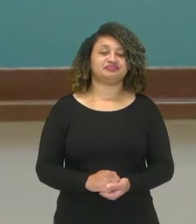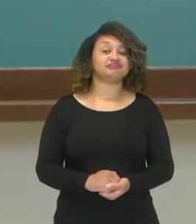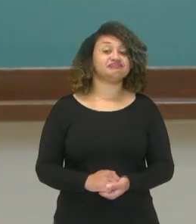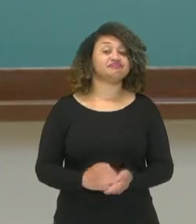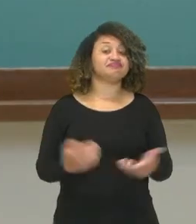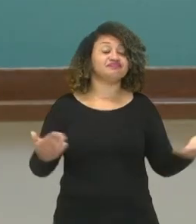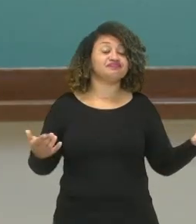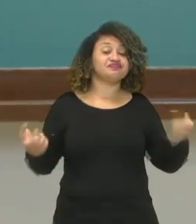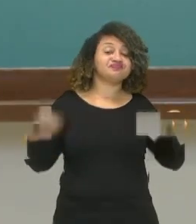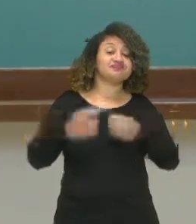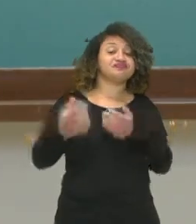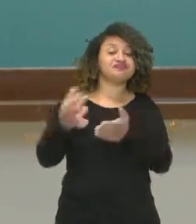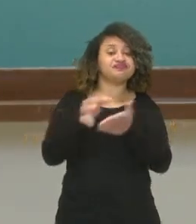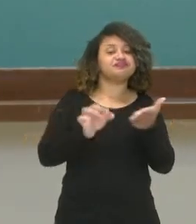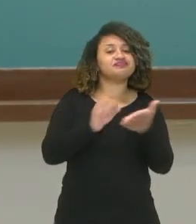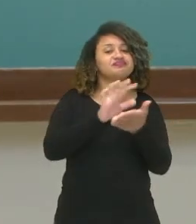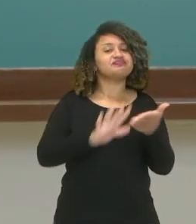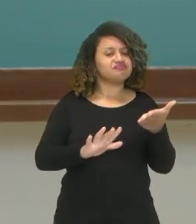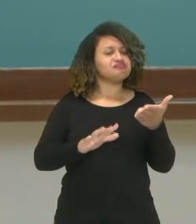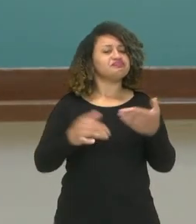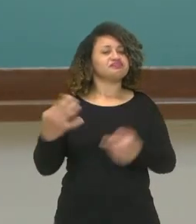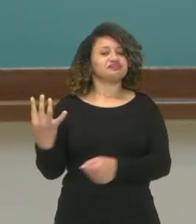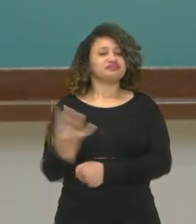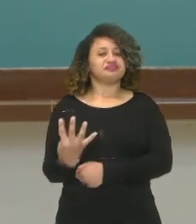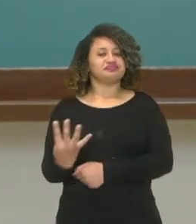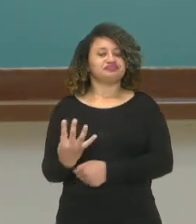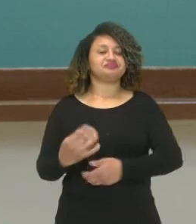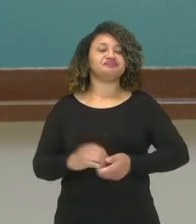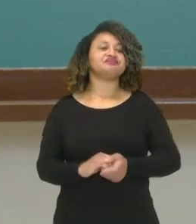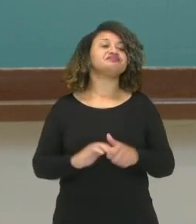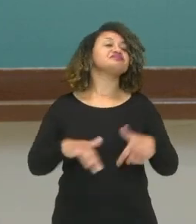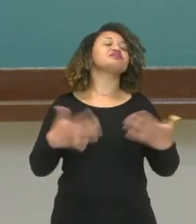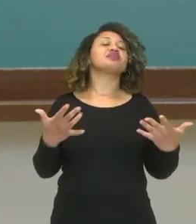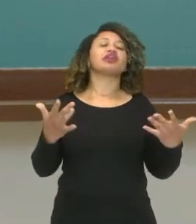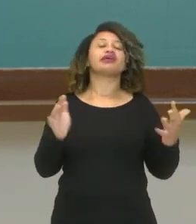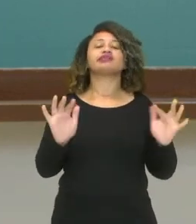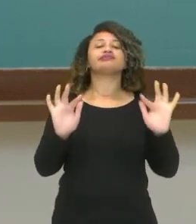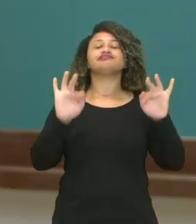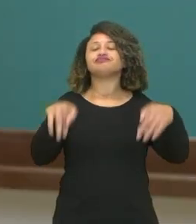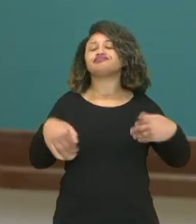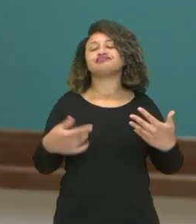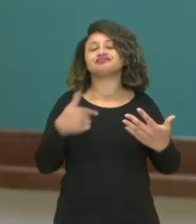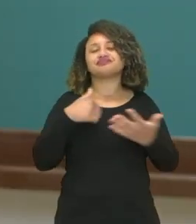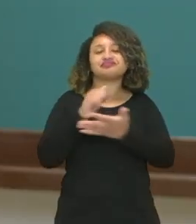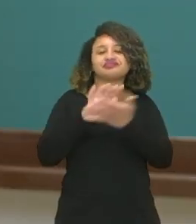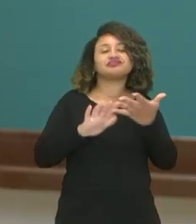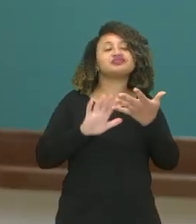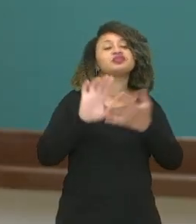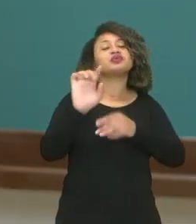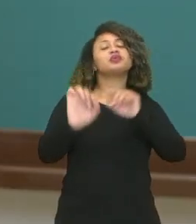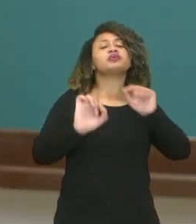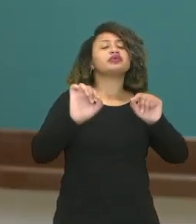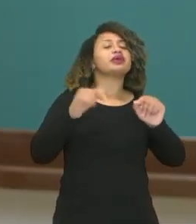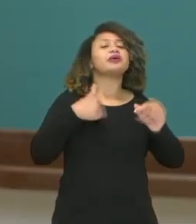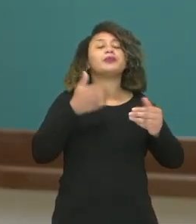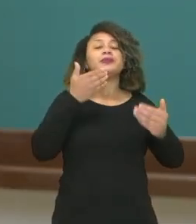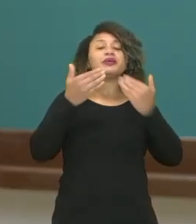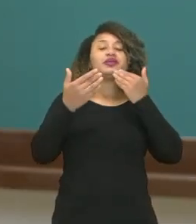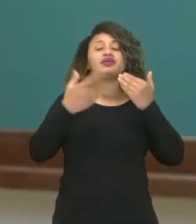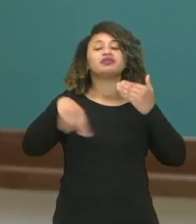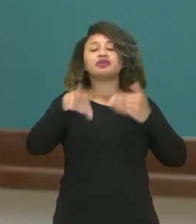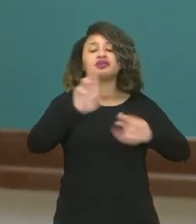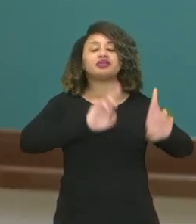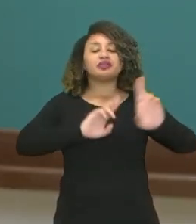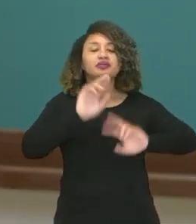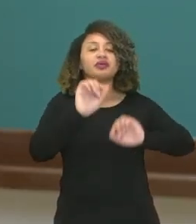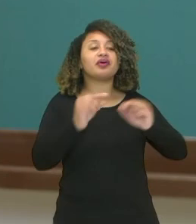Voltei, gabaritar contigo a atividade 4. Então, chegamos ao final aqui da nossa atividade e o que eu pedi? Qual é